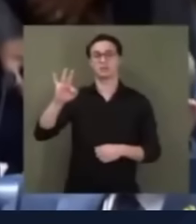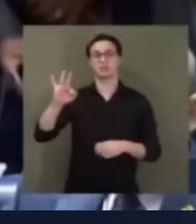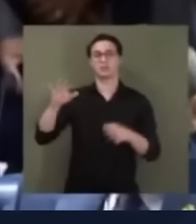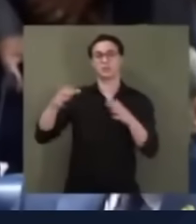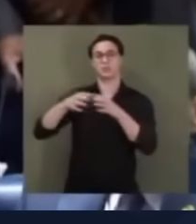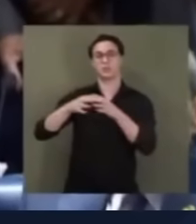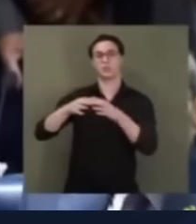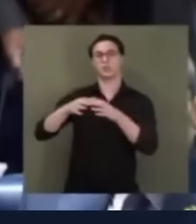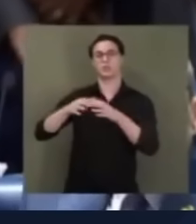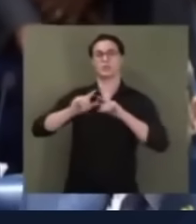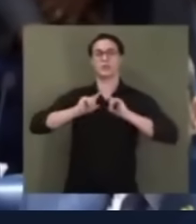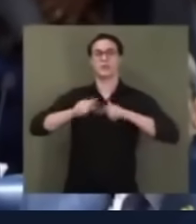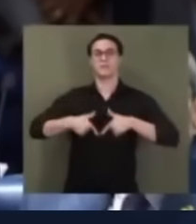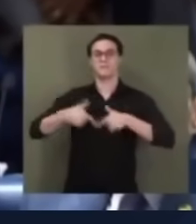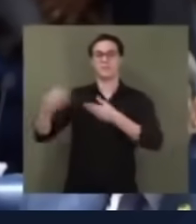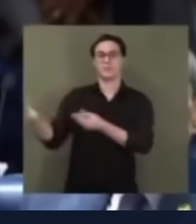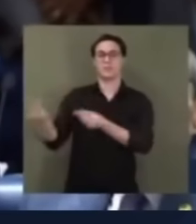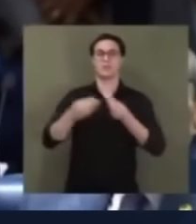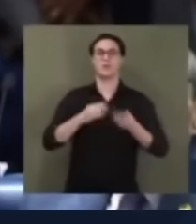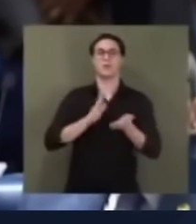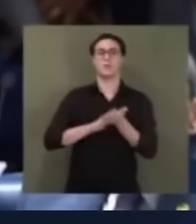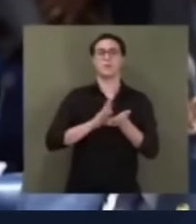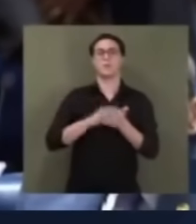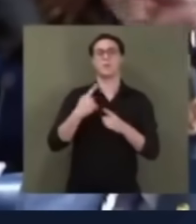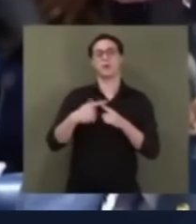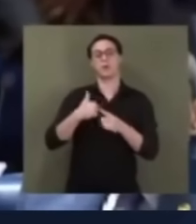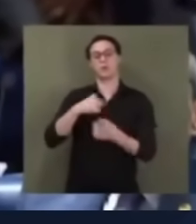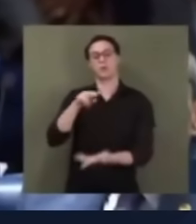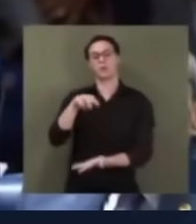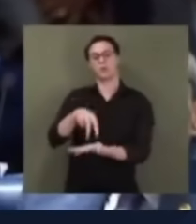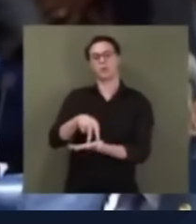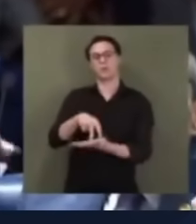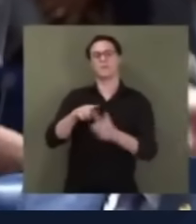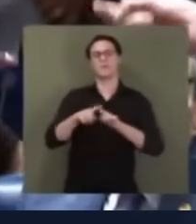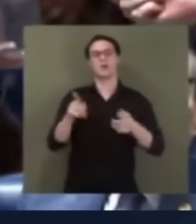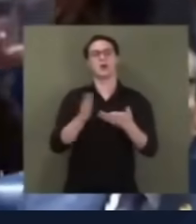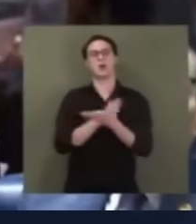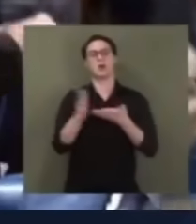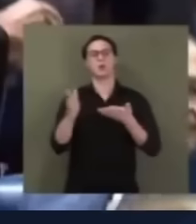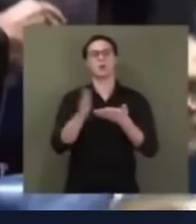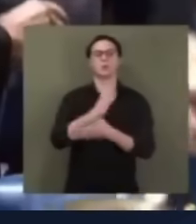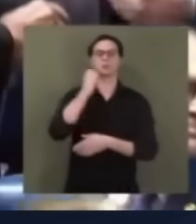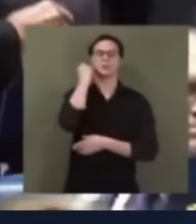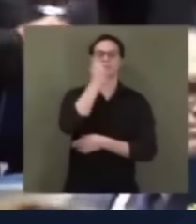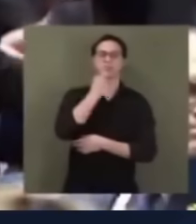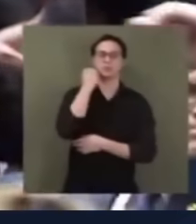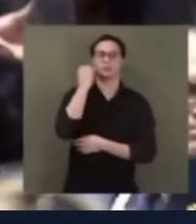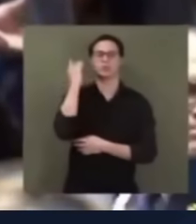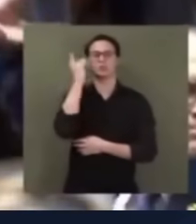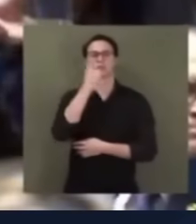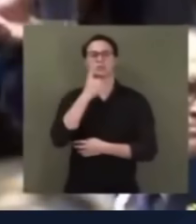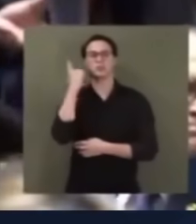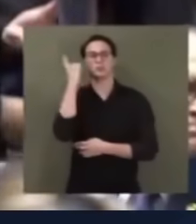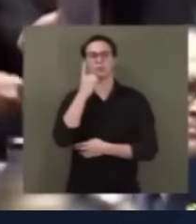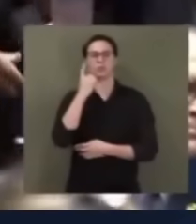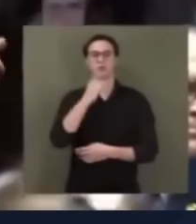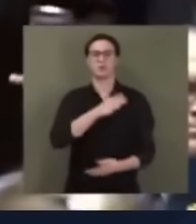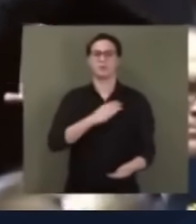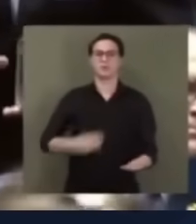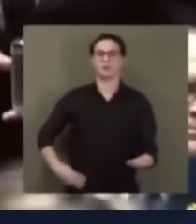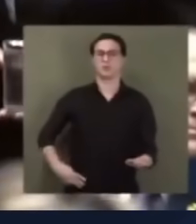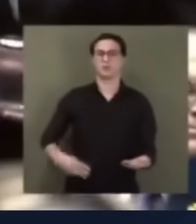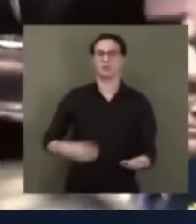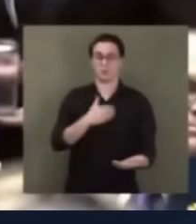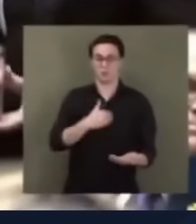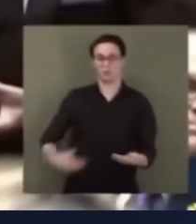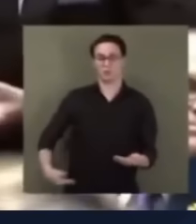uma parabenização porque eu me posicionei mas tem Senador Deputado Ministro do do governo